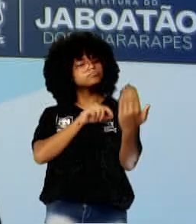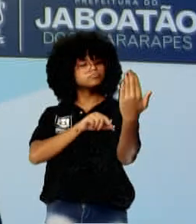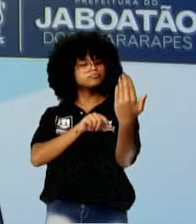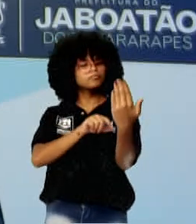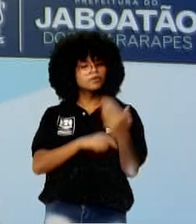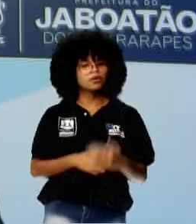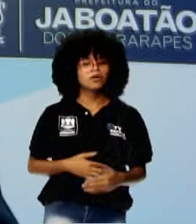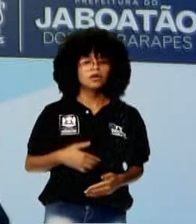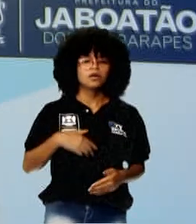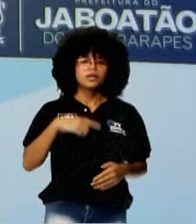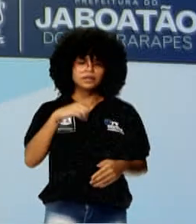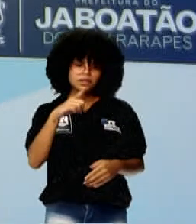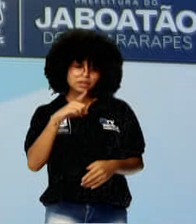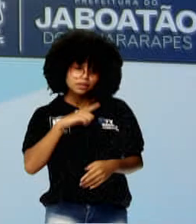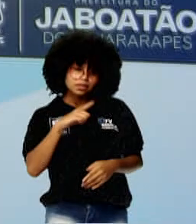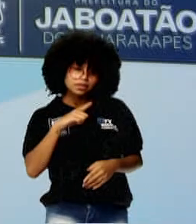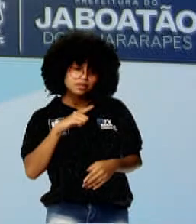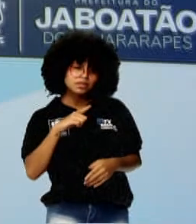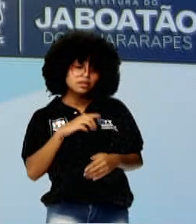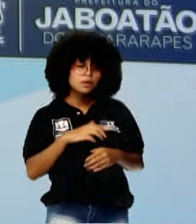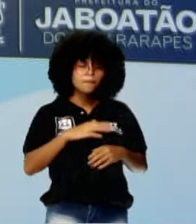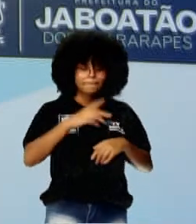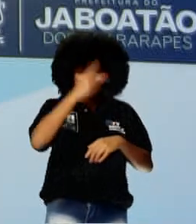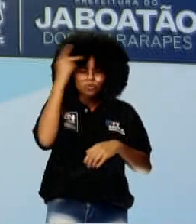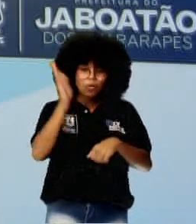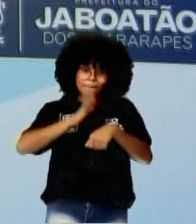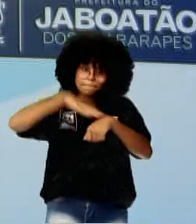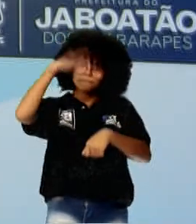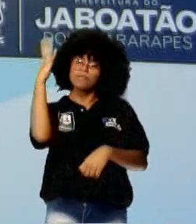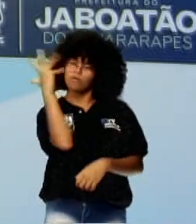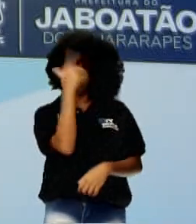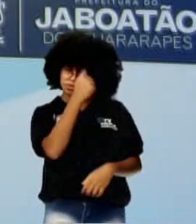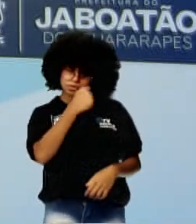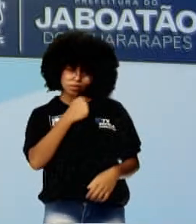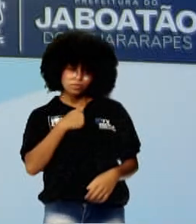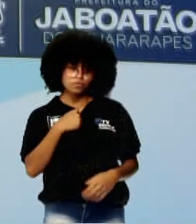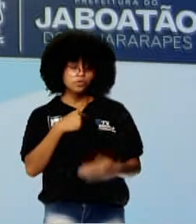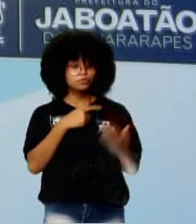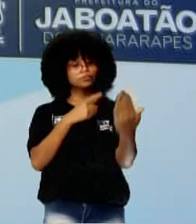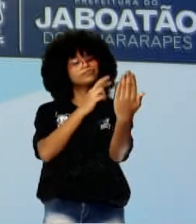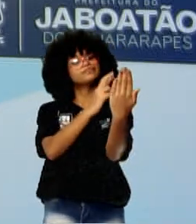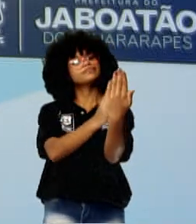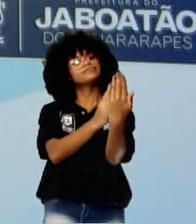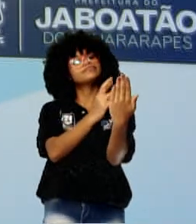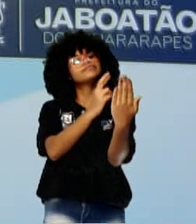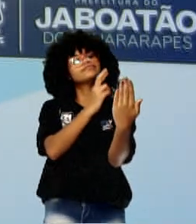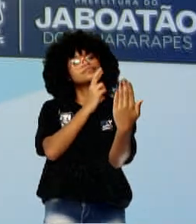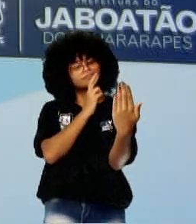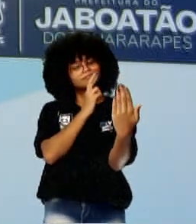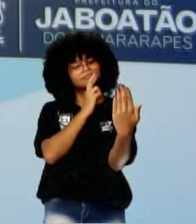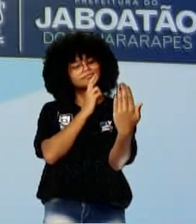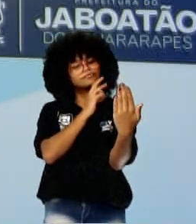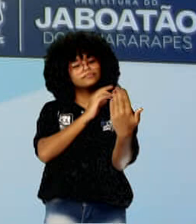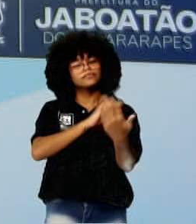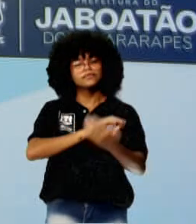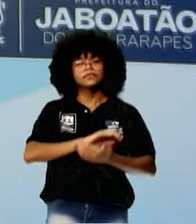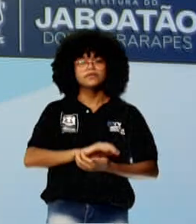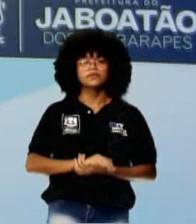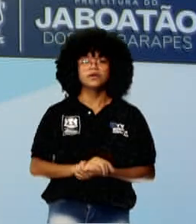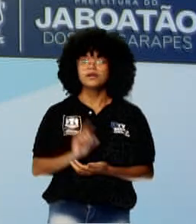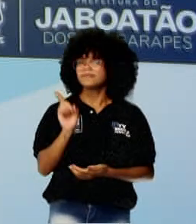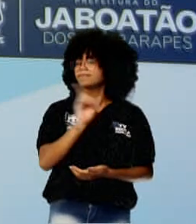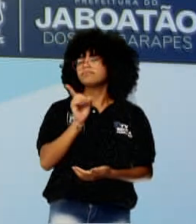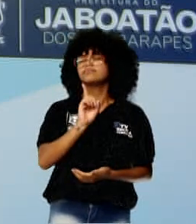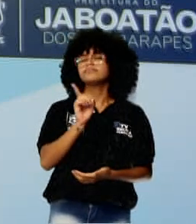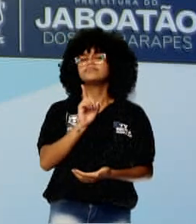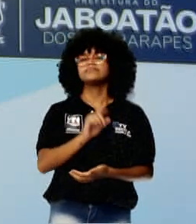"Espelho, espelho meu, existe alguém mais bela do que eu?" E o espelho prontamente respondia: "Não,